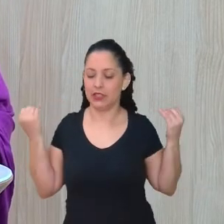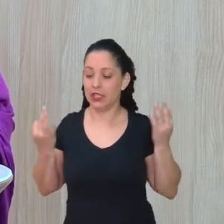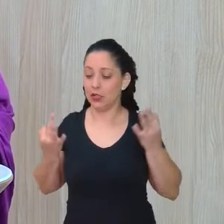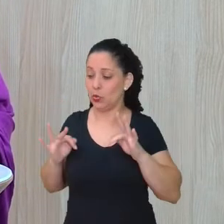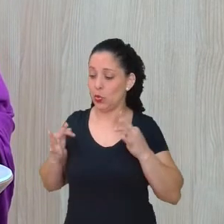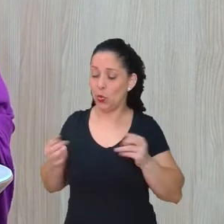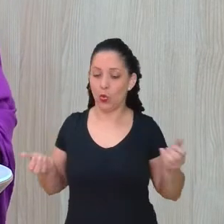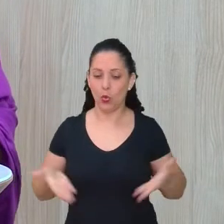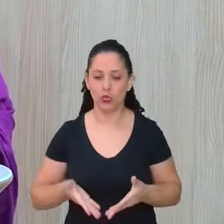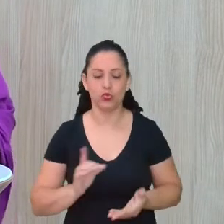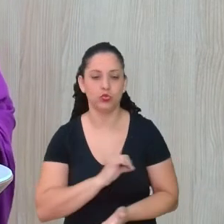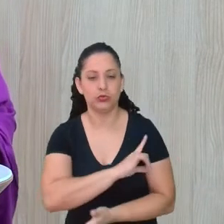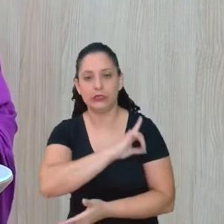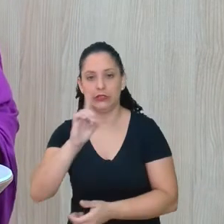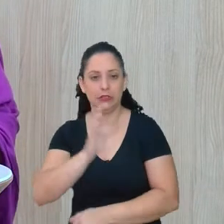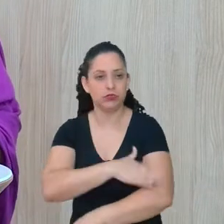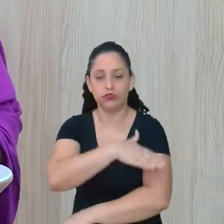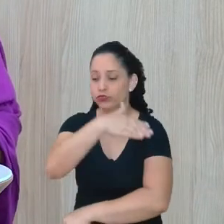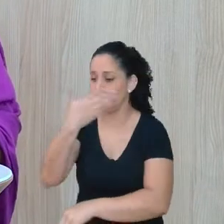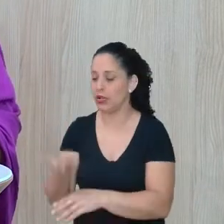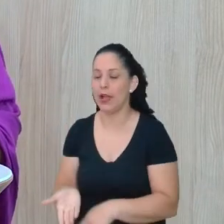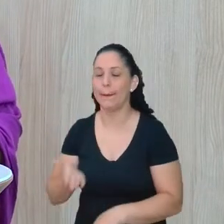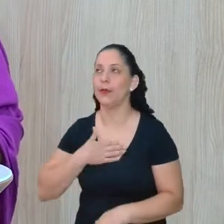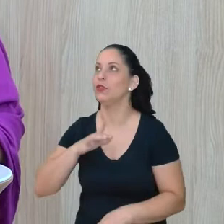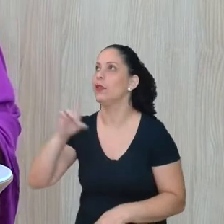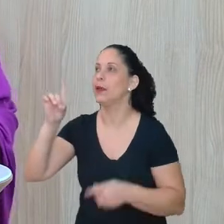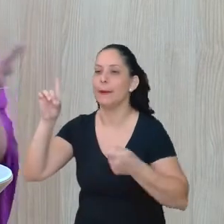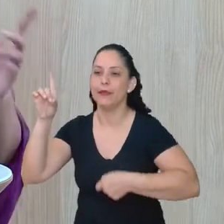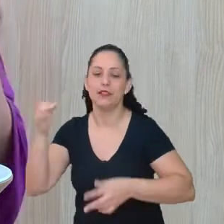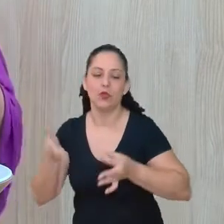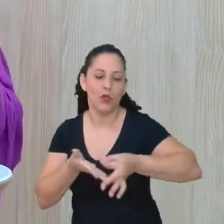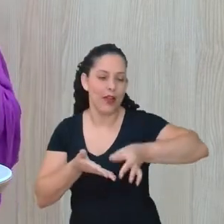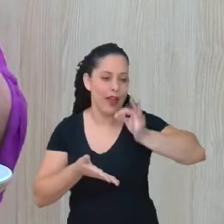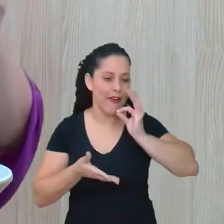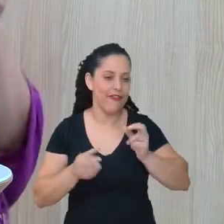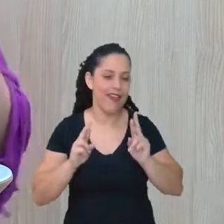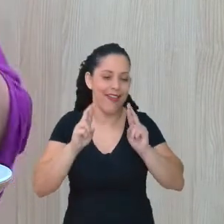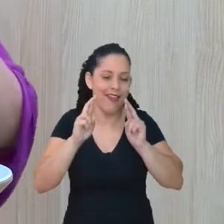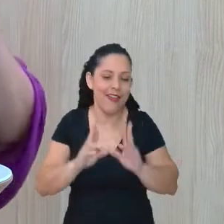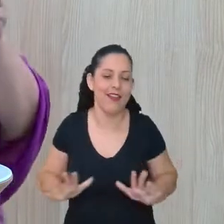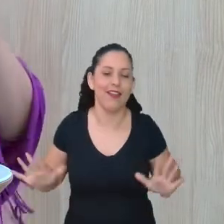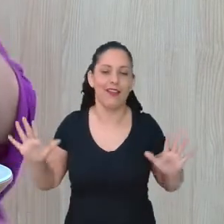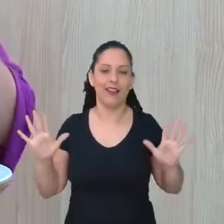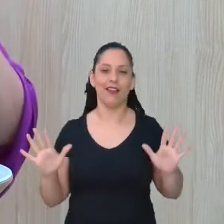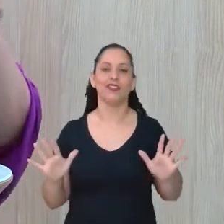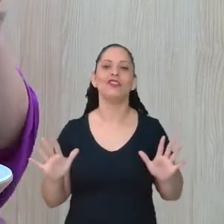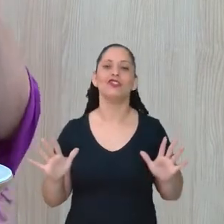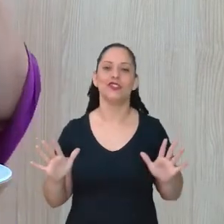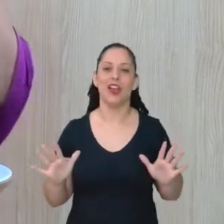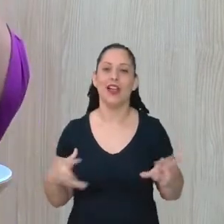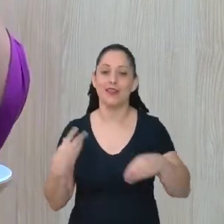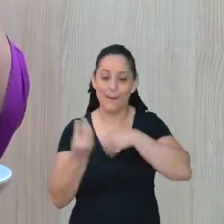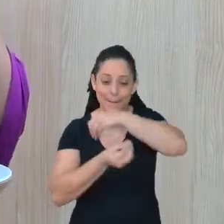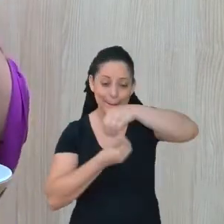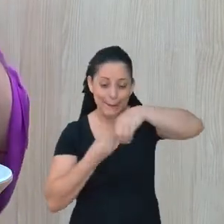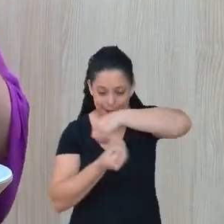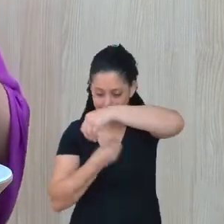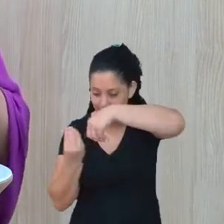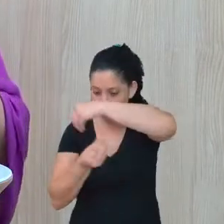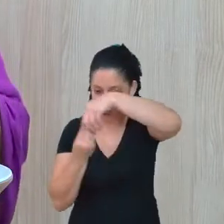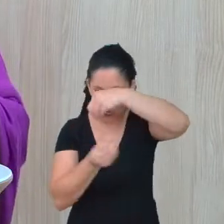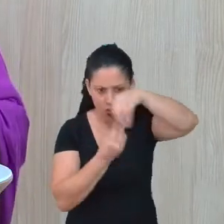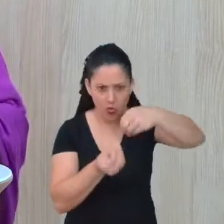hoje o dia foi tão cheio. Meu Deus, eu preciso de um cafezinho antes para relaxar. E você está entendendo que é exatamente